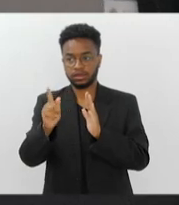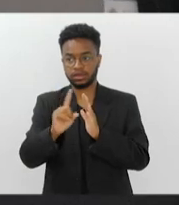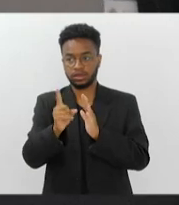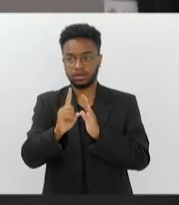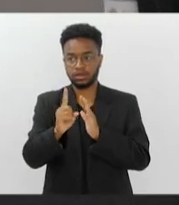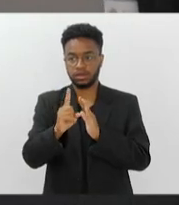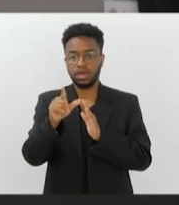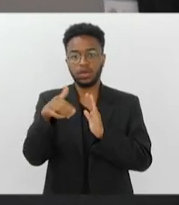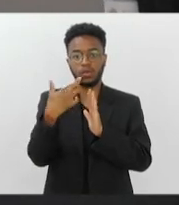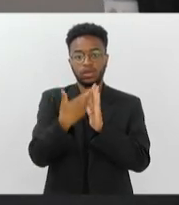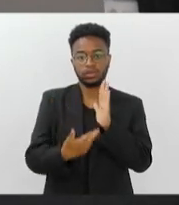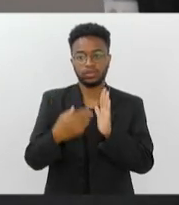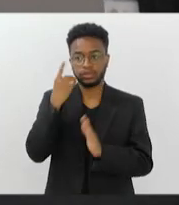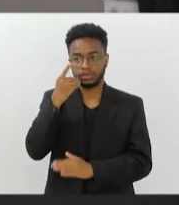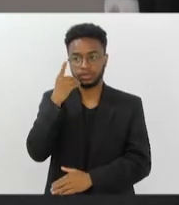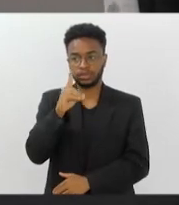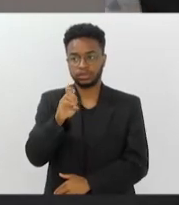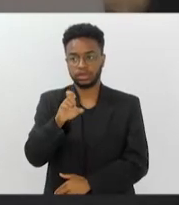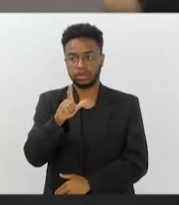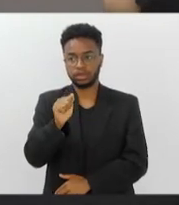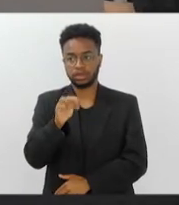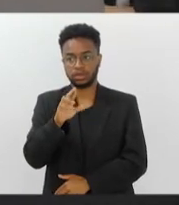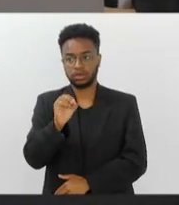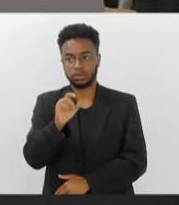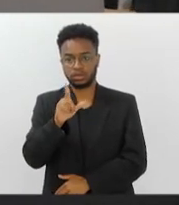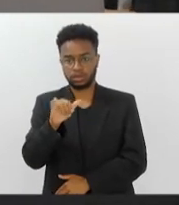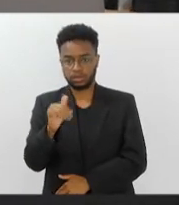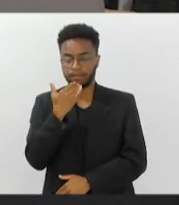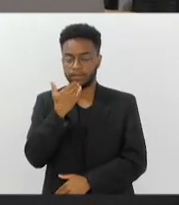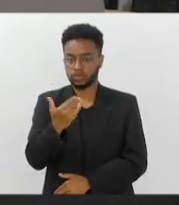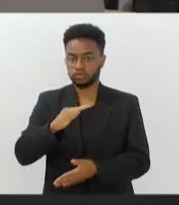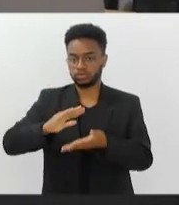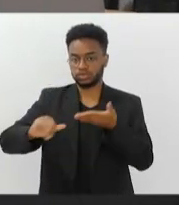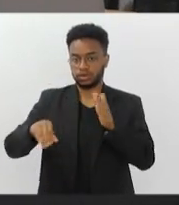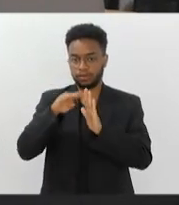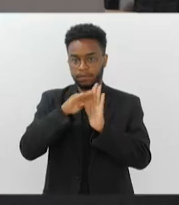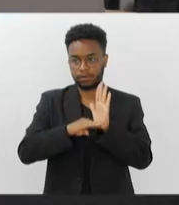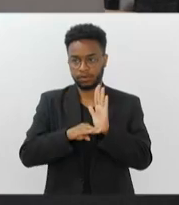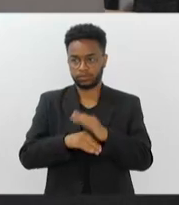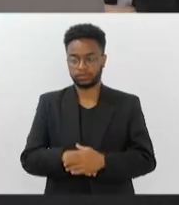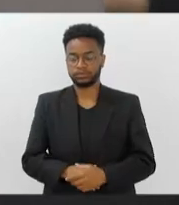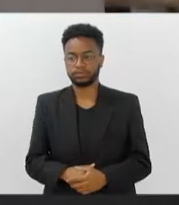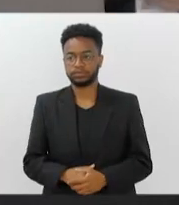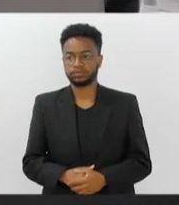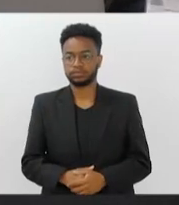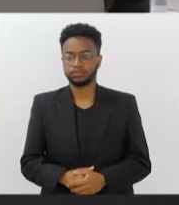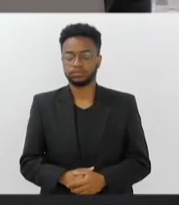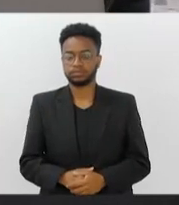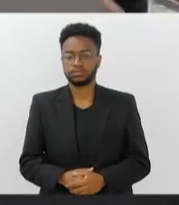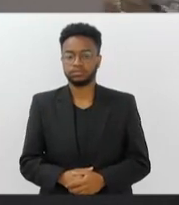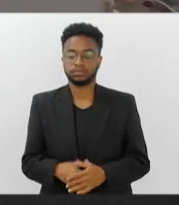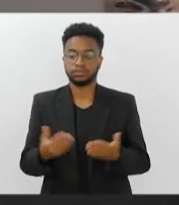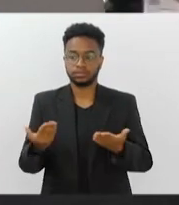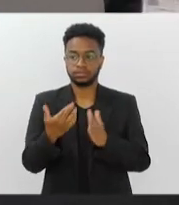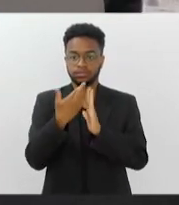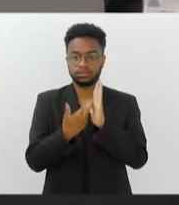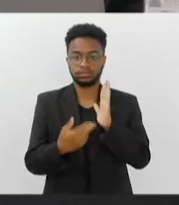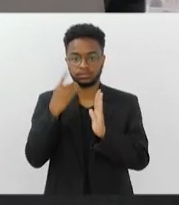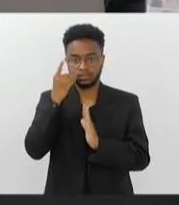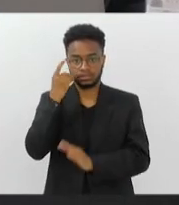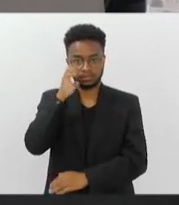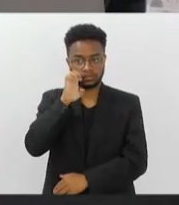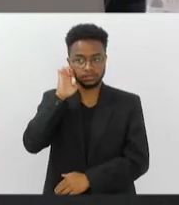não foi o relator, deputado Guilherme Bellaroli. Então, a pedido do relator, estou retirando de pauta. Agora, a relatoria da deputada